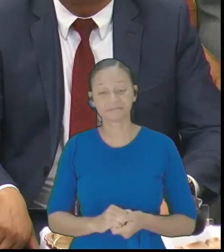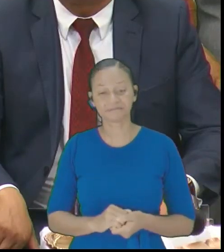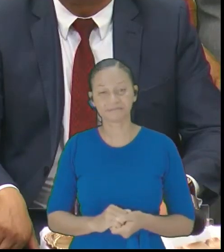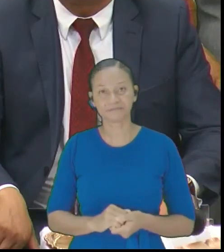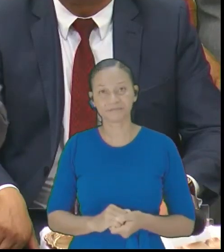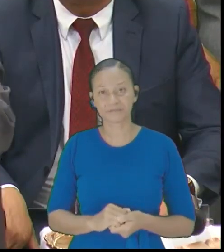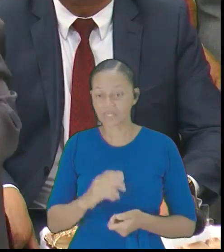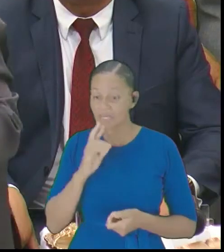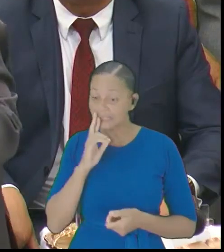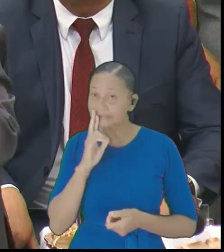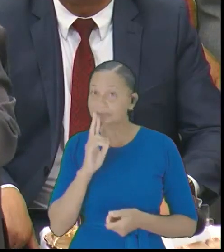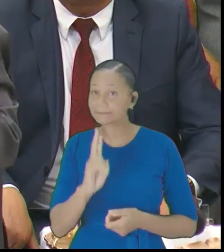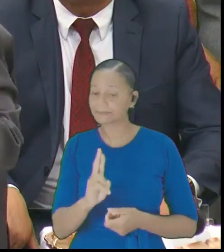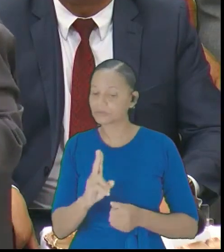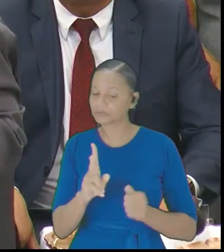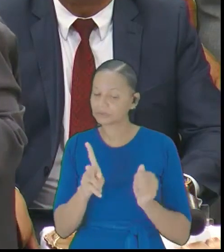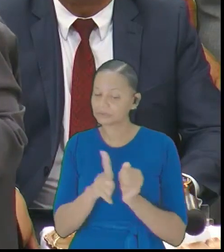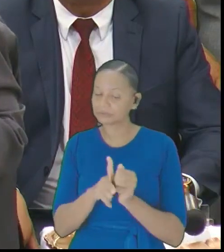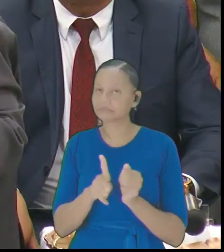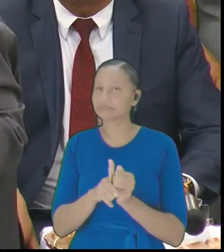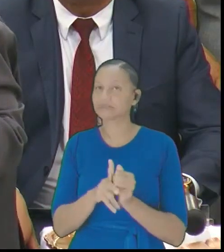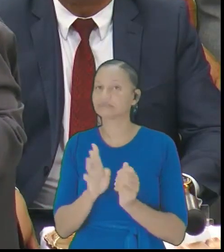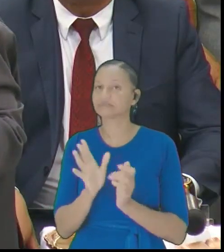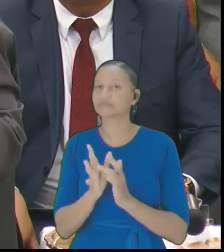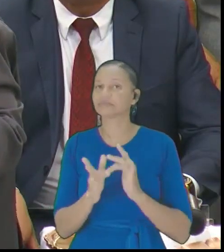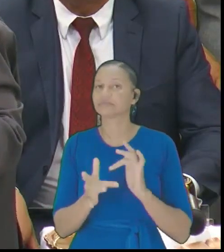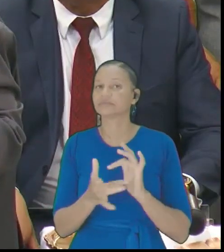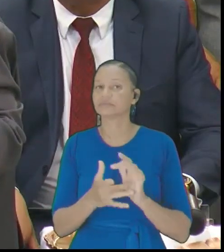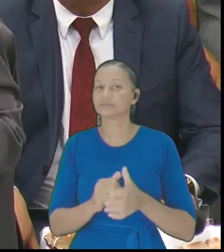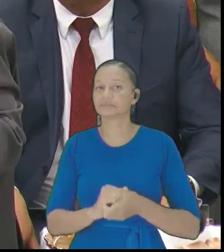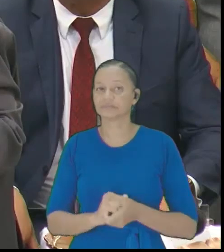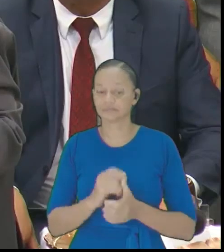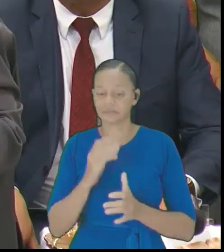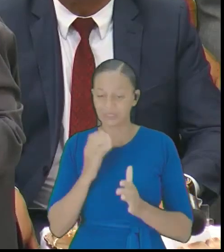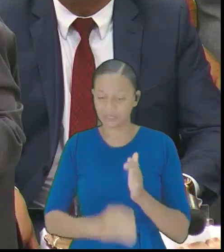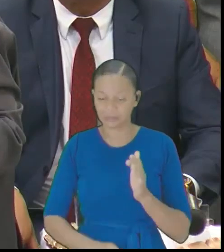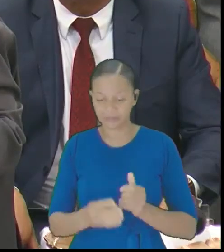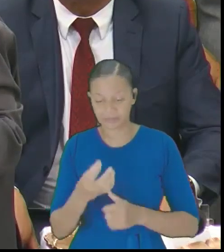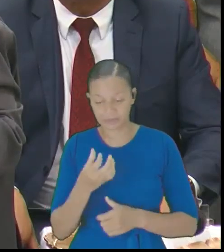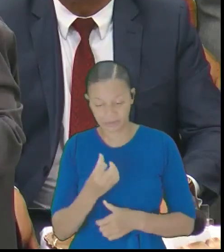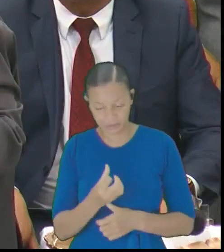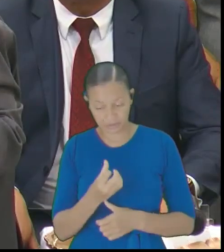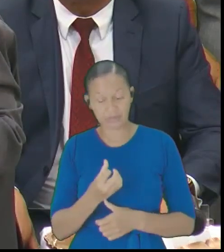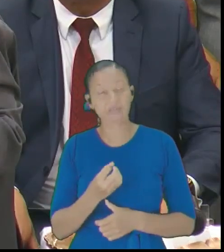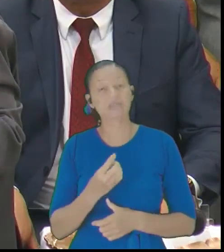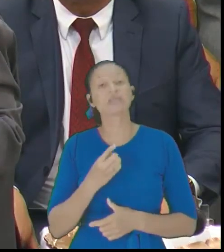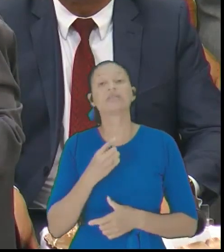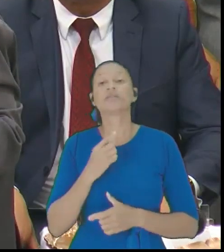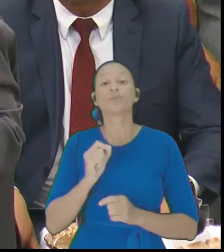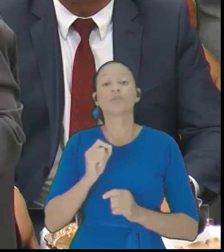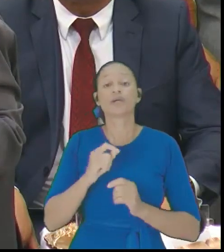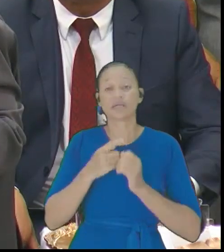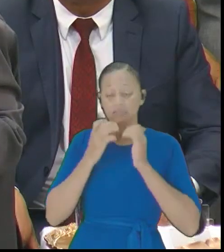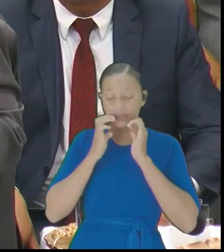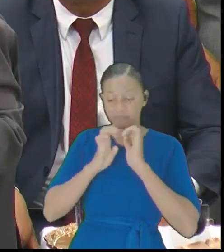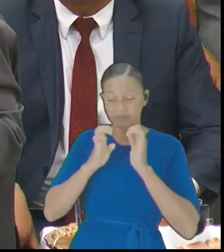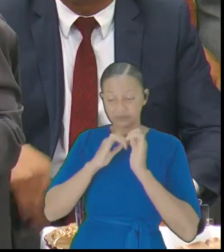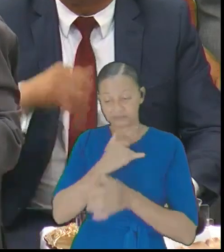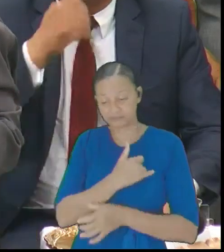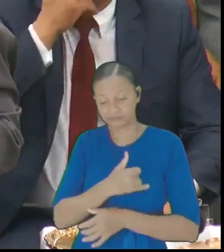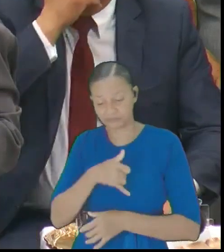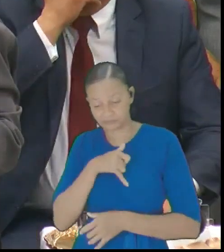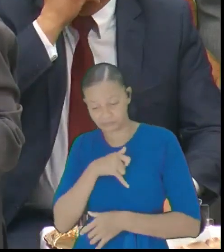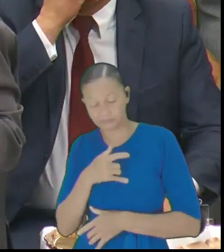Essa foi a resposta de Pedro para Jesus. Lá no capítulo 6 do Evangelho de João, a multidão era grande. Um